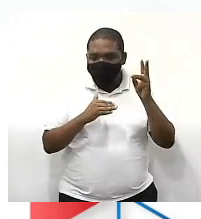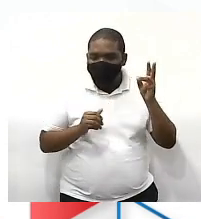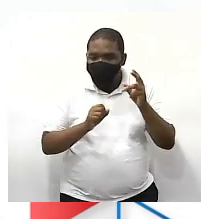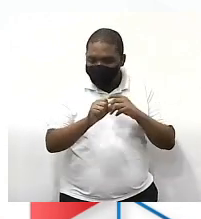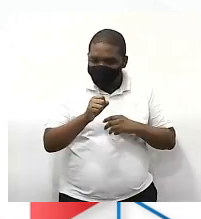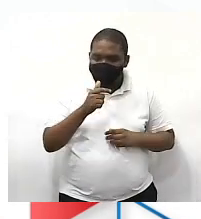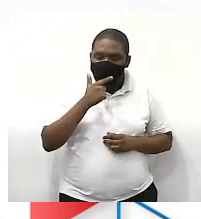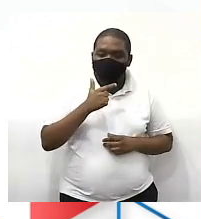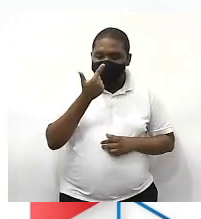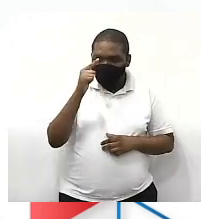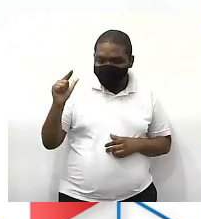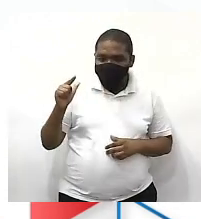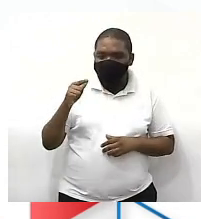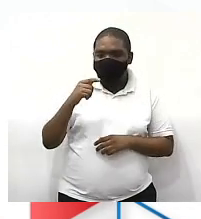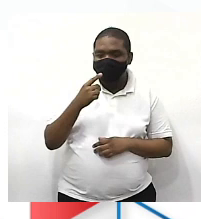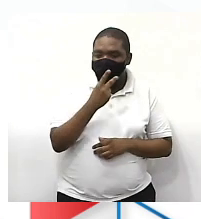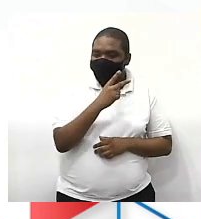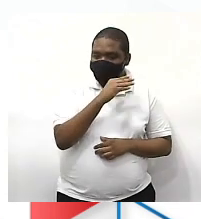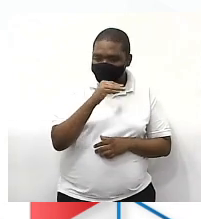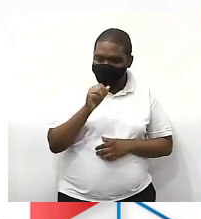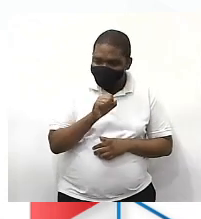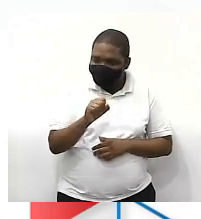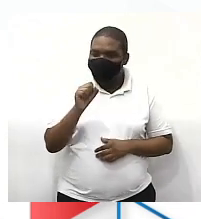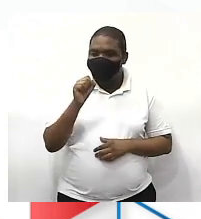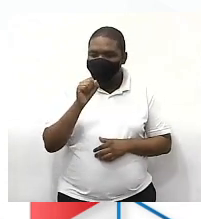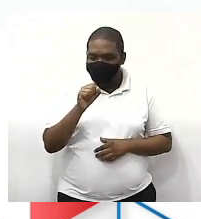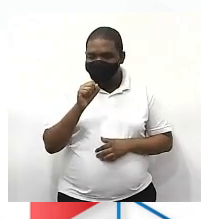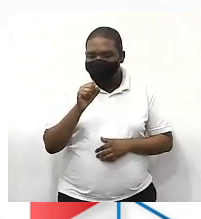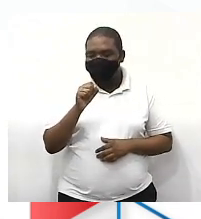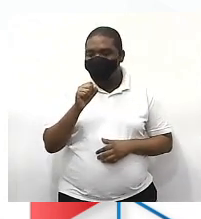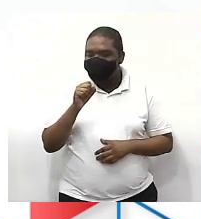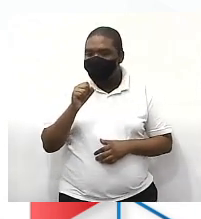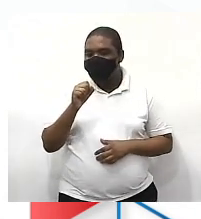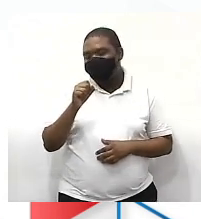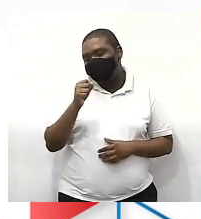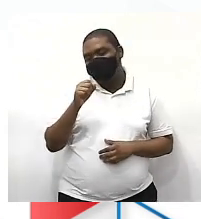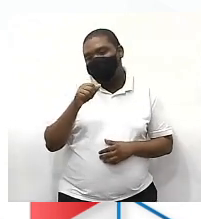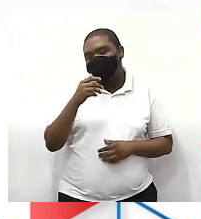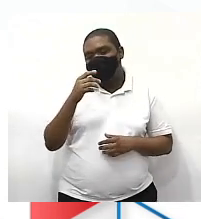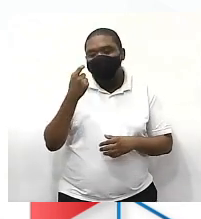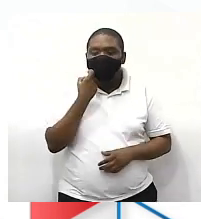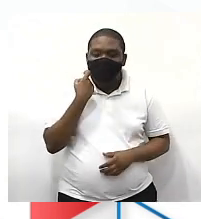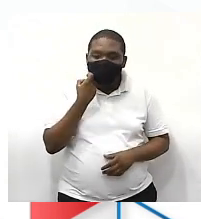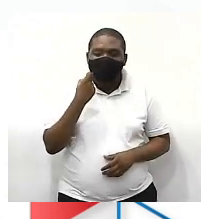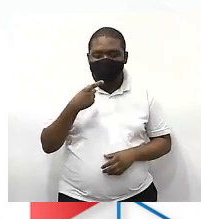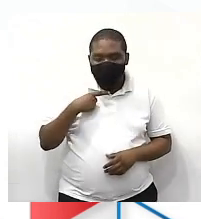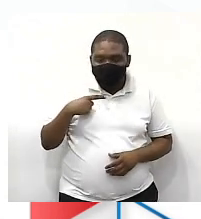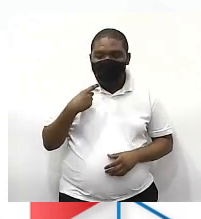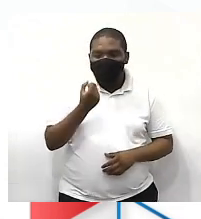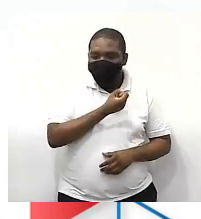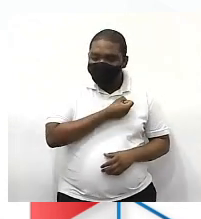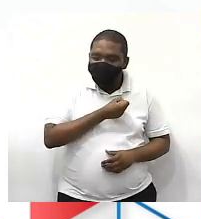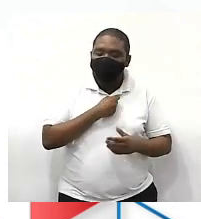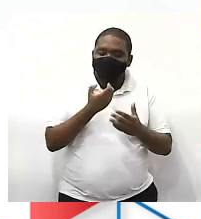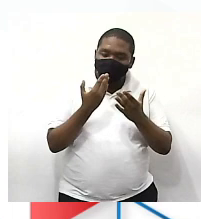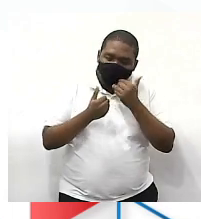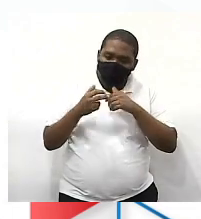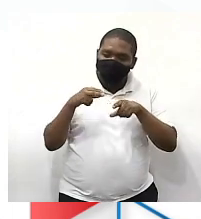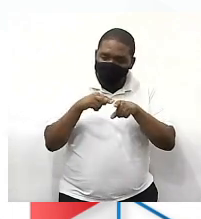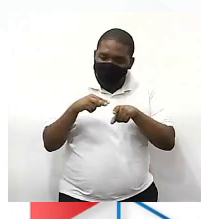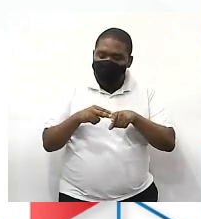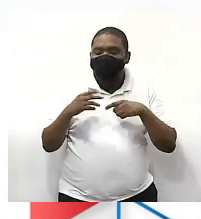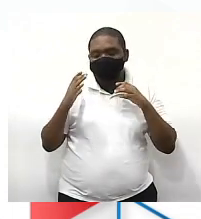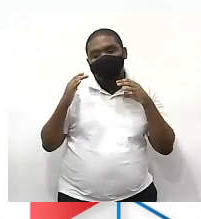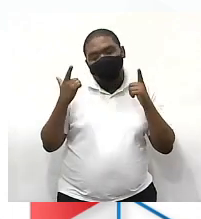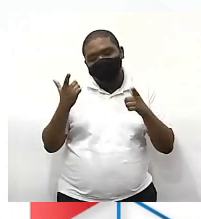2/8 de atum. E é claro que eles vão dividir meio a meio os valores e também, provavelmente, a pizza.